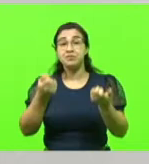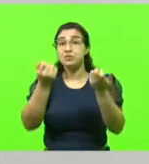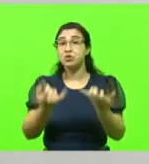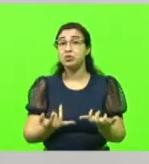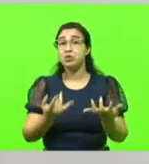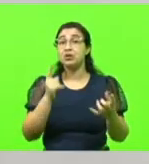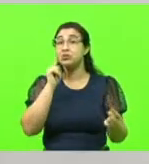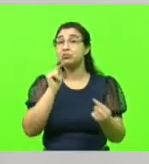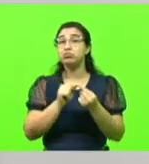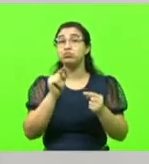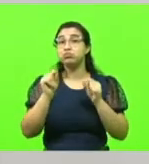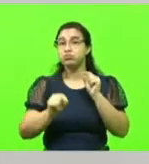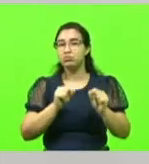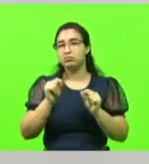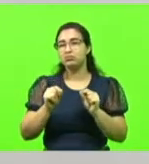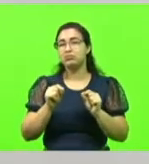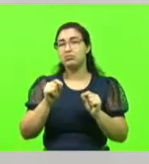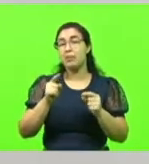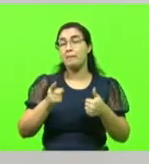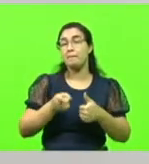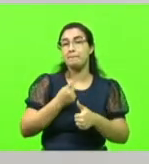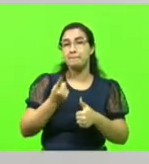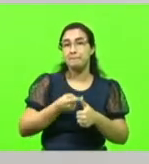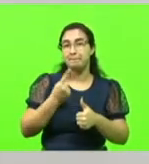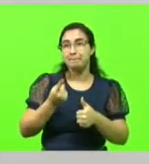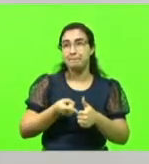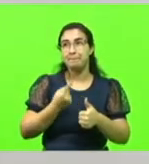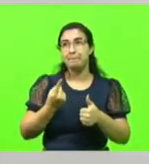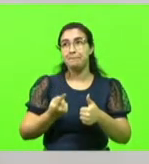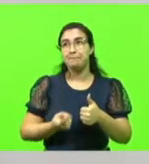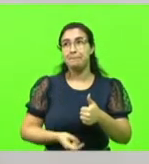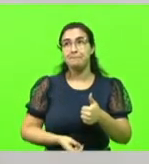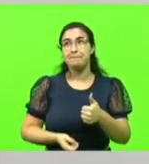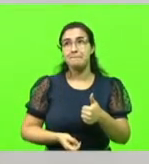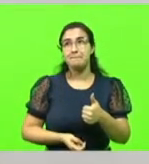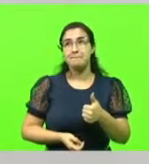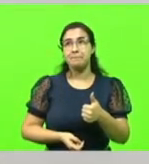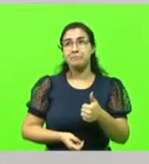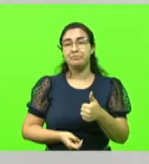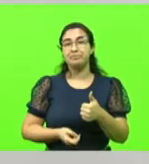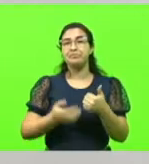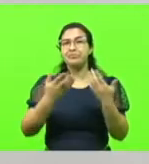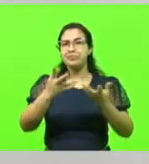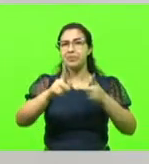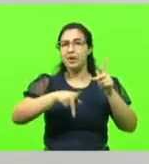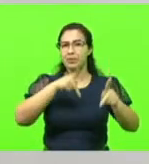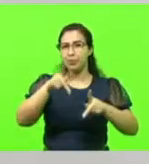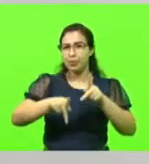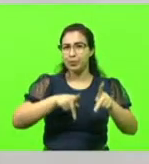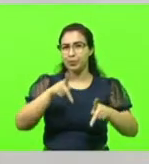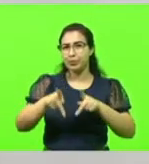muito óbvia. Primeiro, a densidade populacional